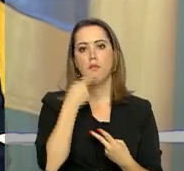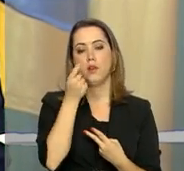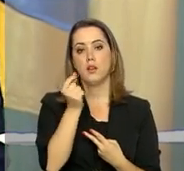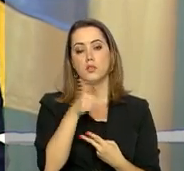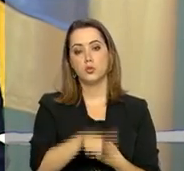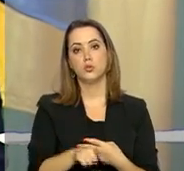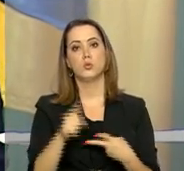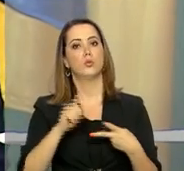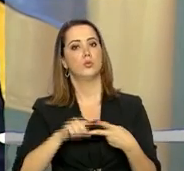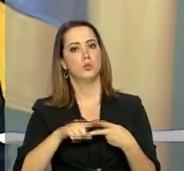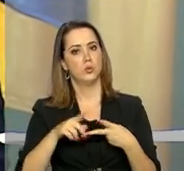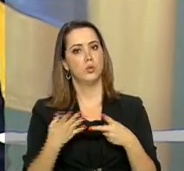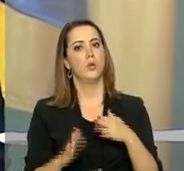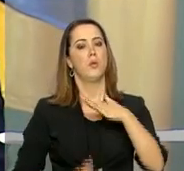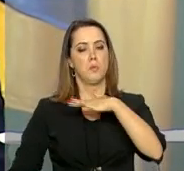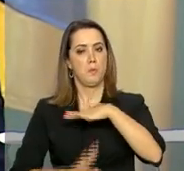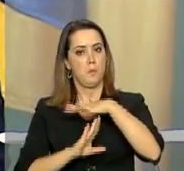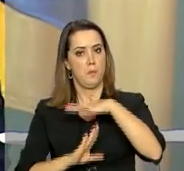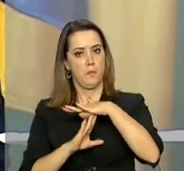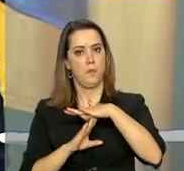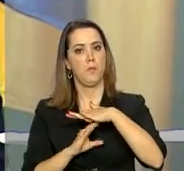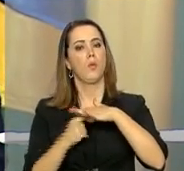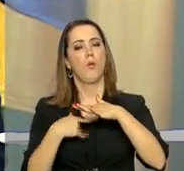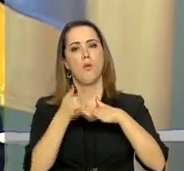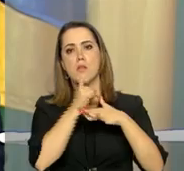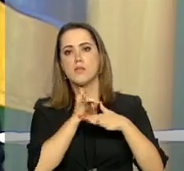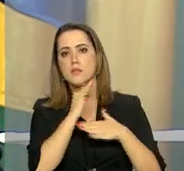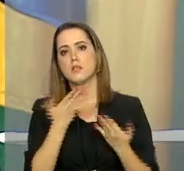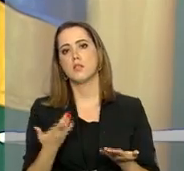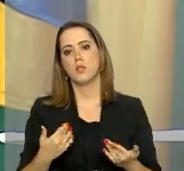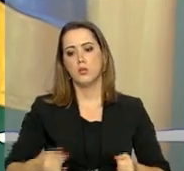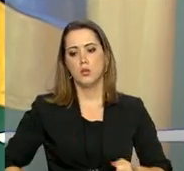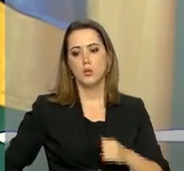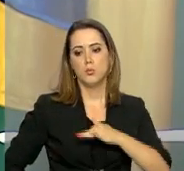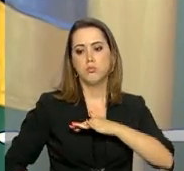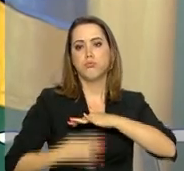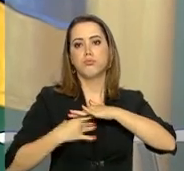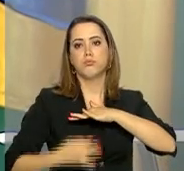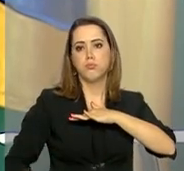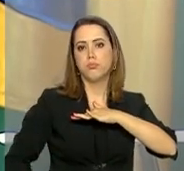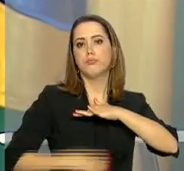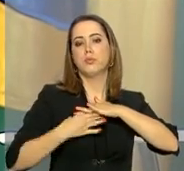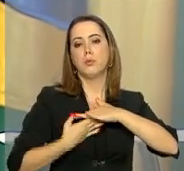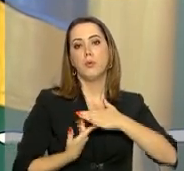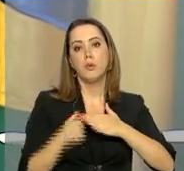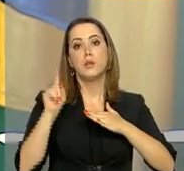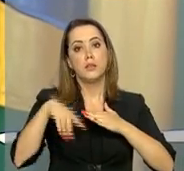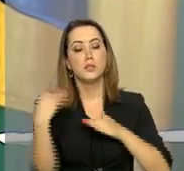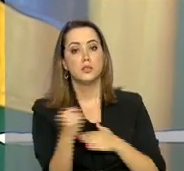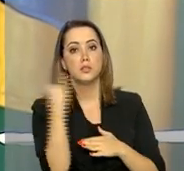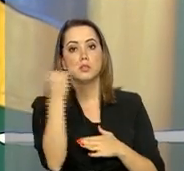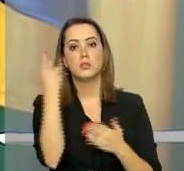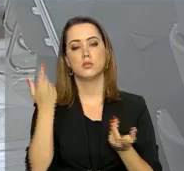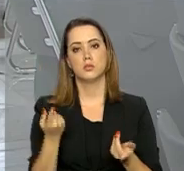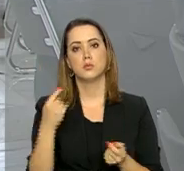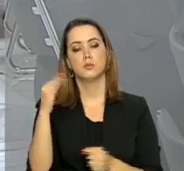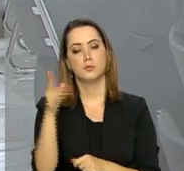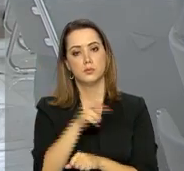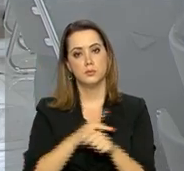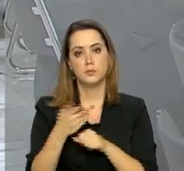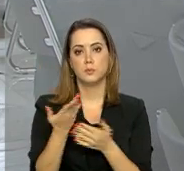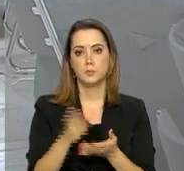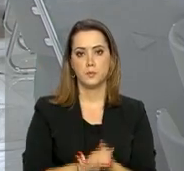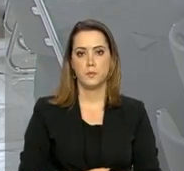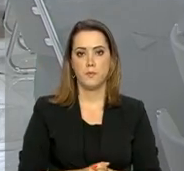a reforma no teto constitucional, por exemplo, o teto de gastos, é uma coisa fundamental, para o país.